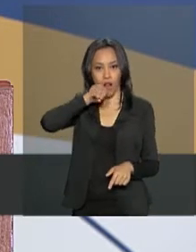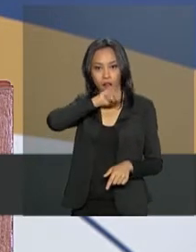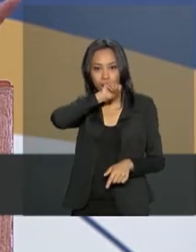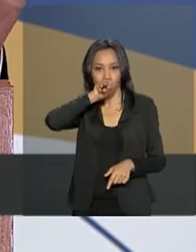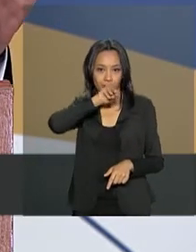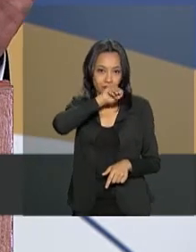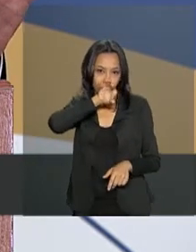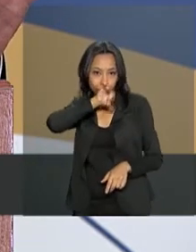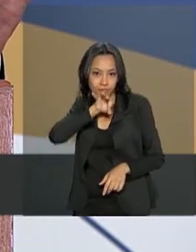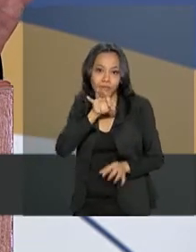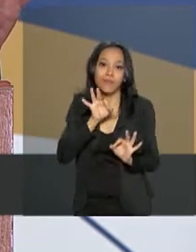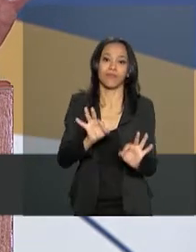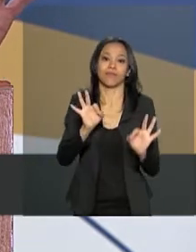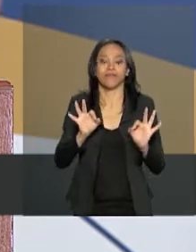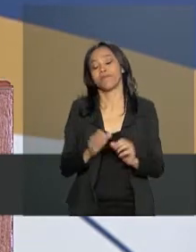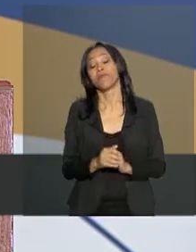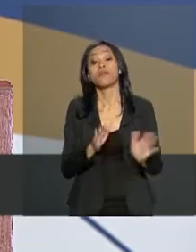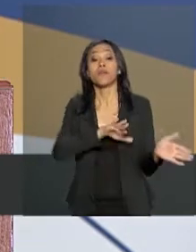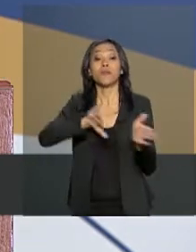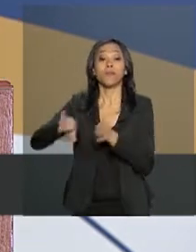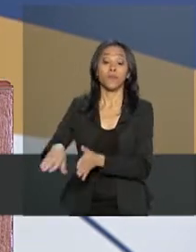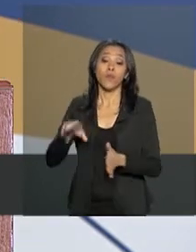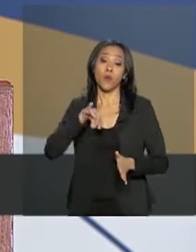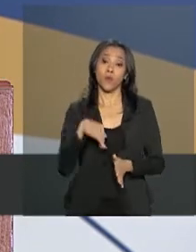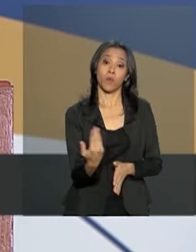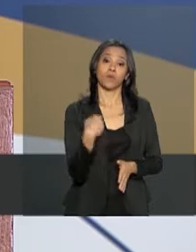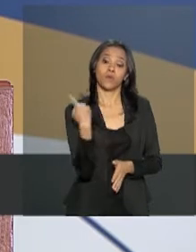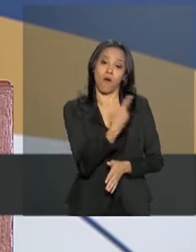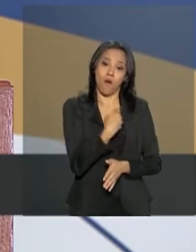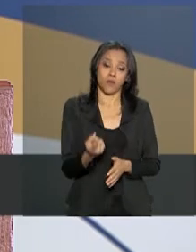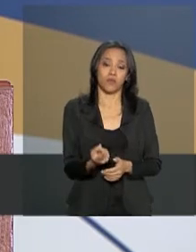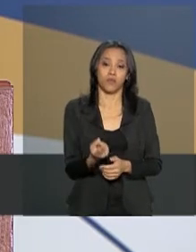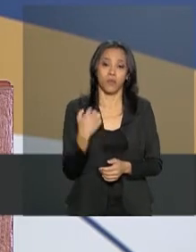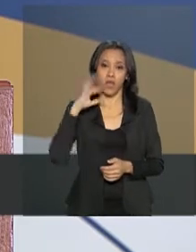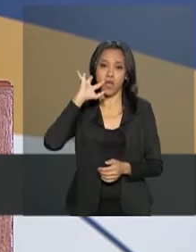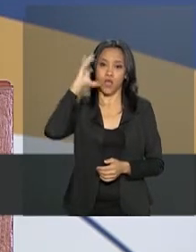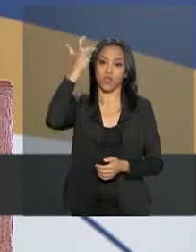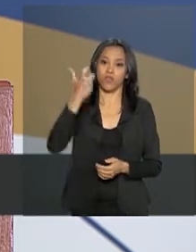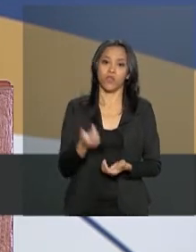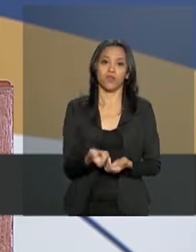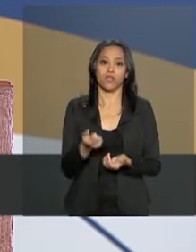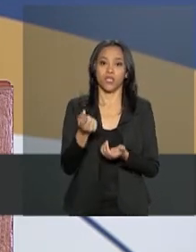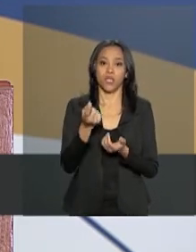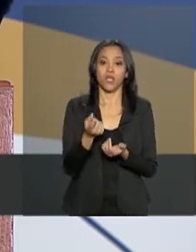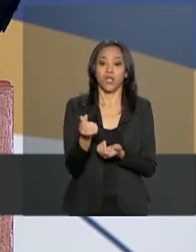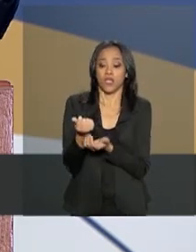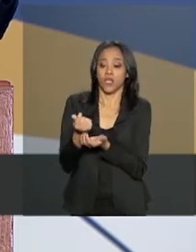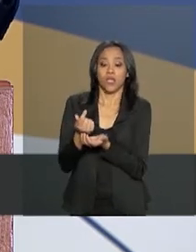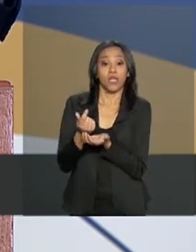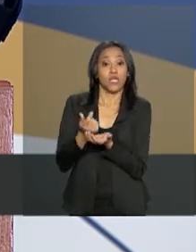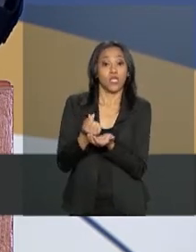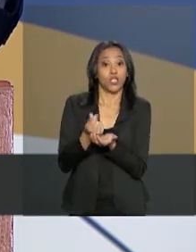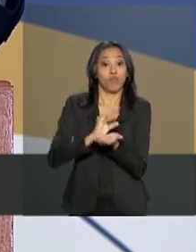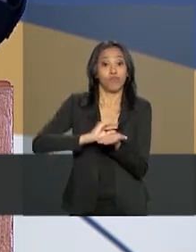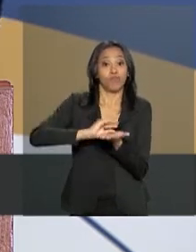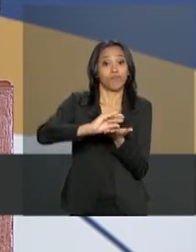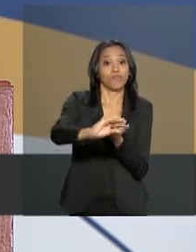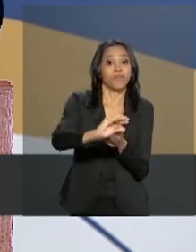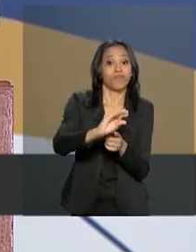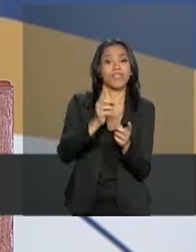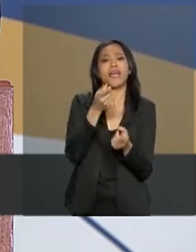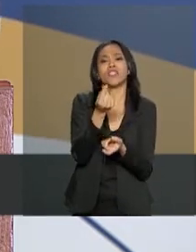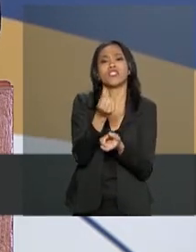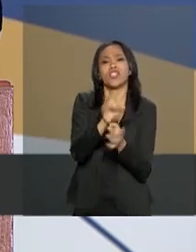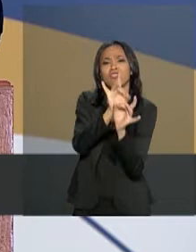nós resolvemos liberar liberar as contas inativas ou seja